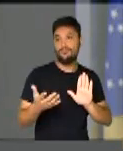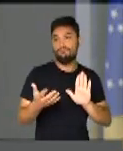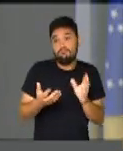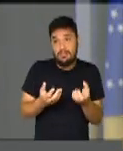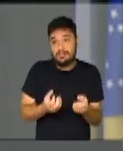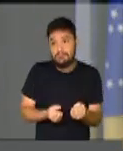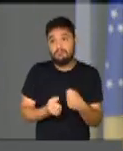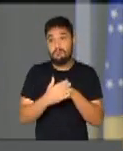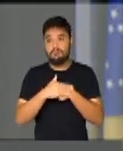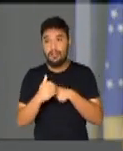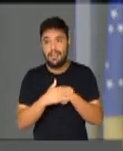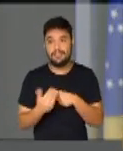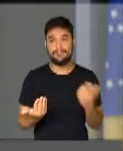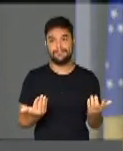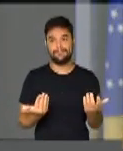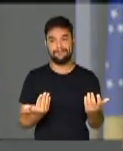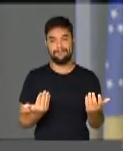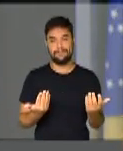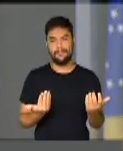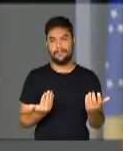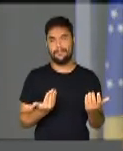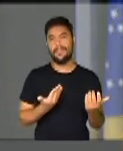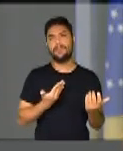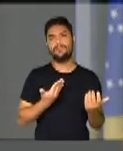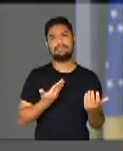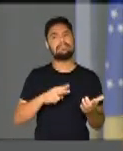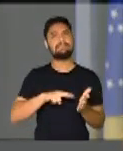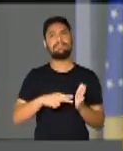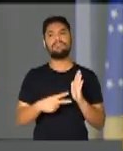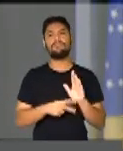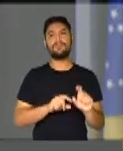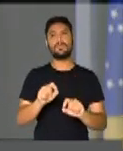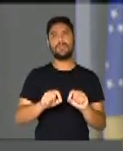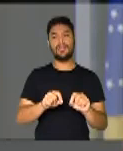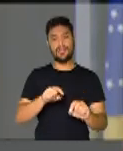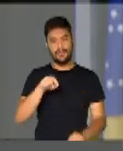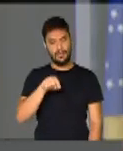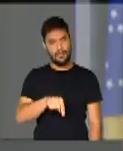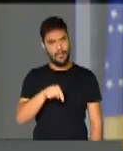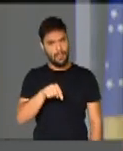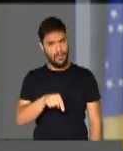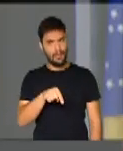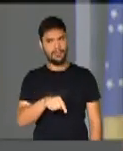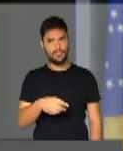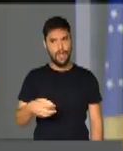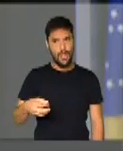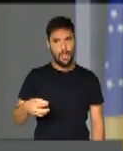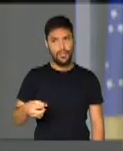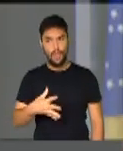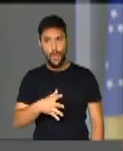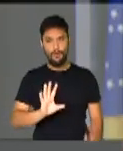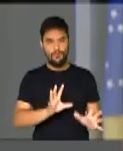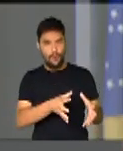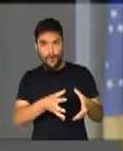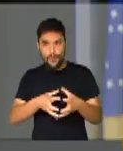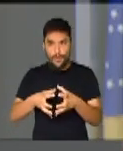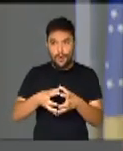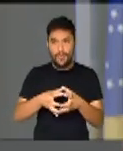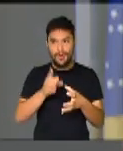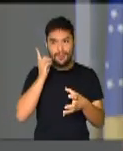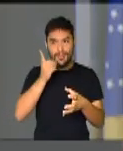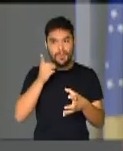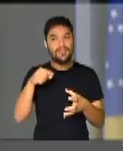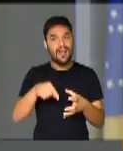provas de que este novo parlamento, de que esta nova legislatura